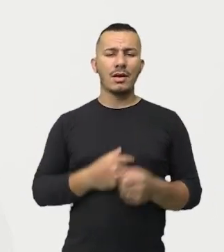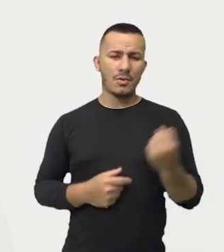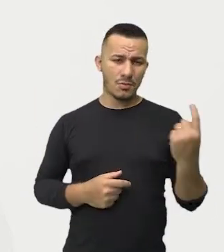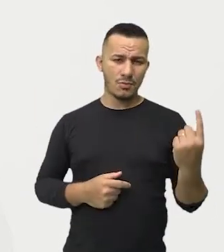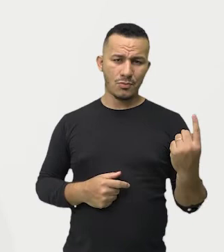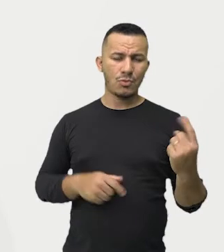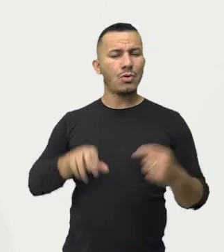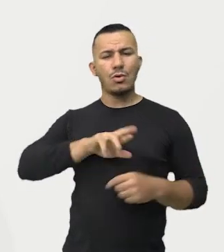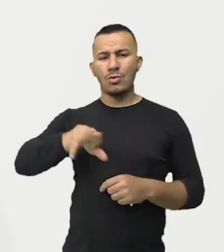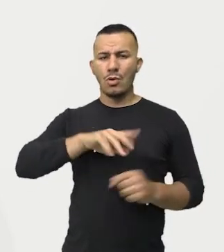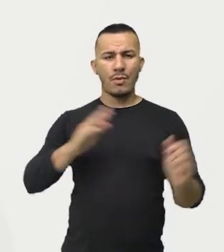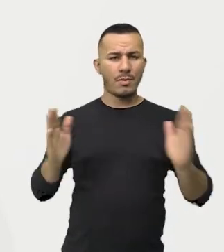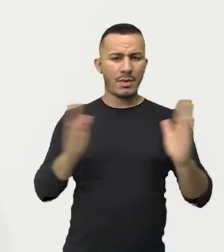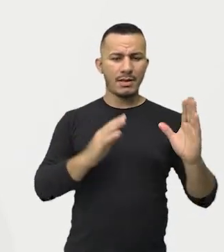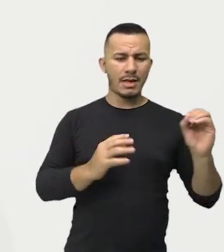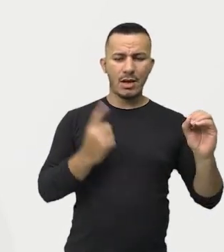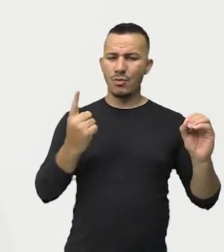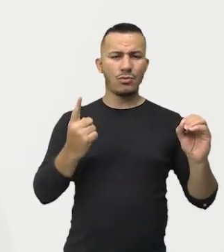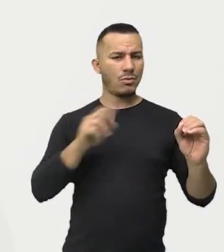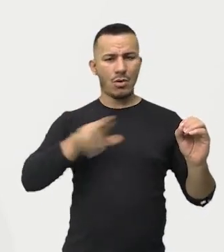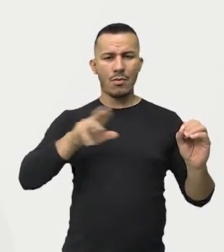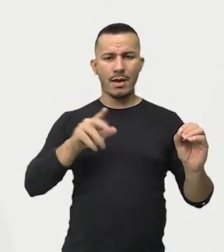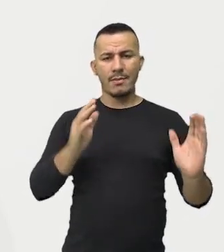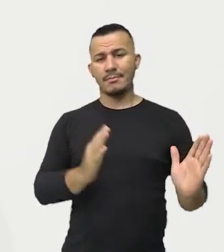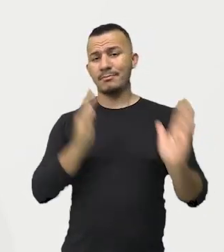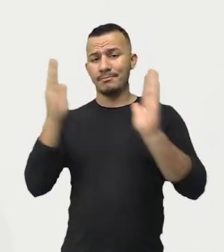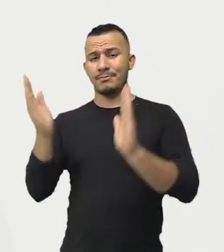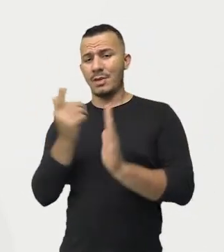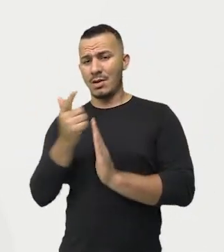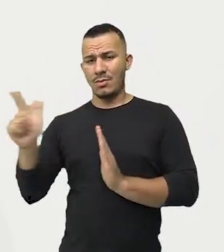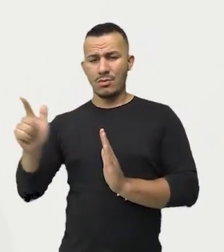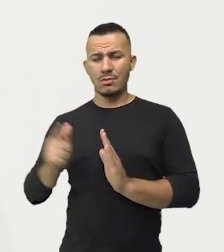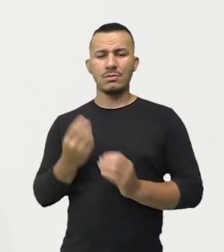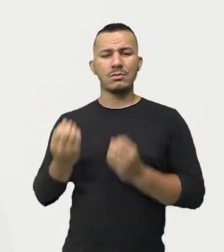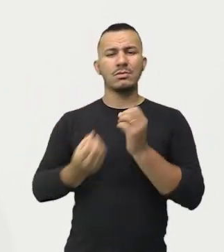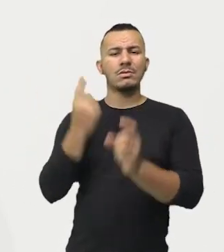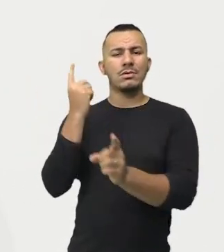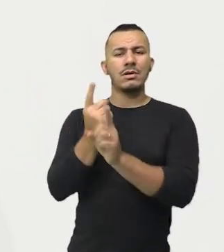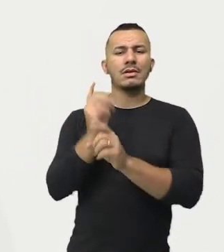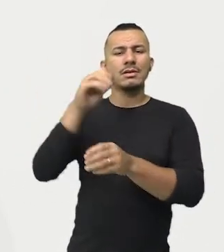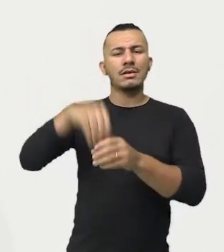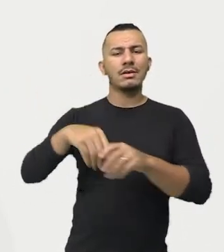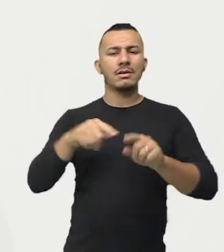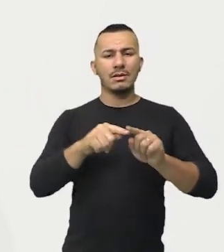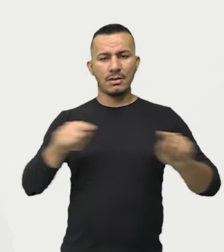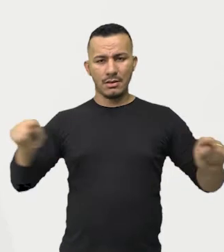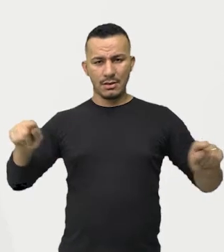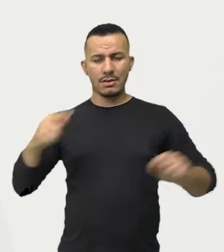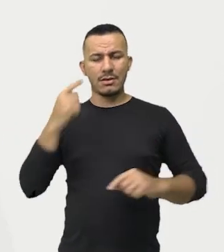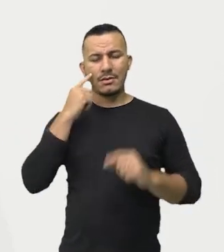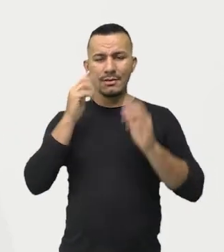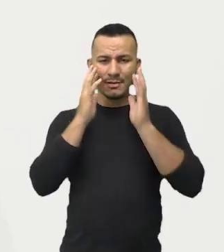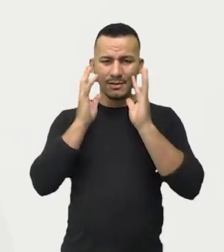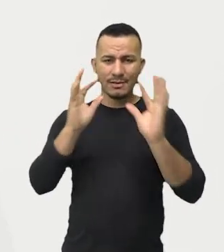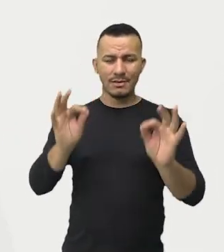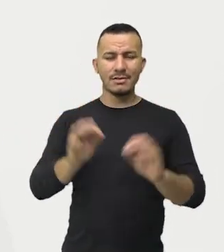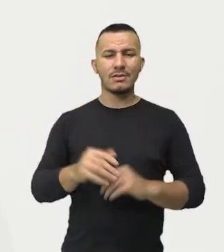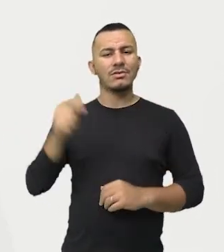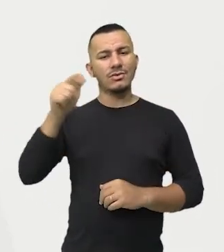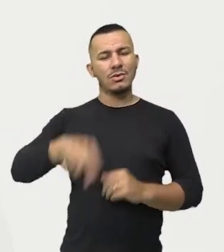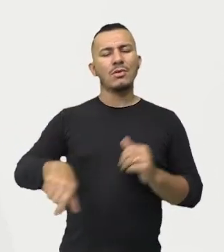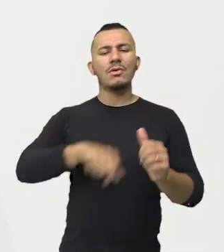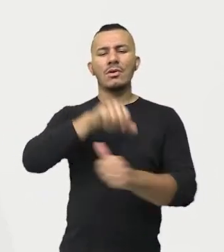está mais no intervalo entre 0 e 1, tá bom? E como localizar, então, Aí, meus queridos alunos,